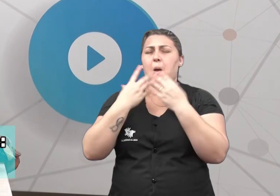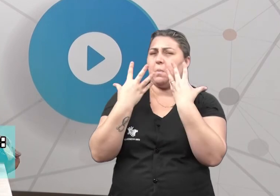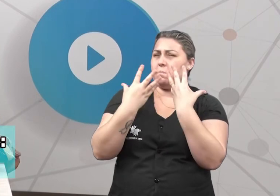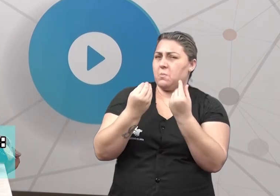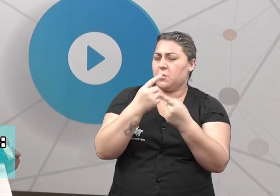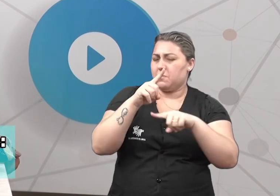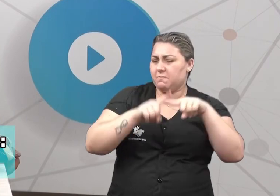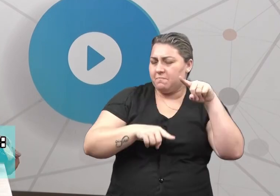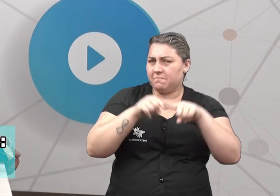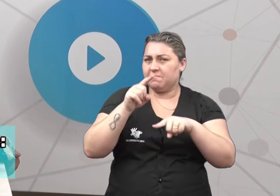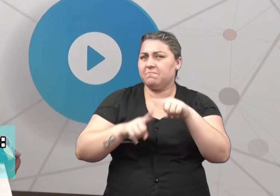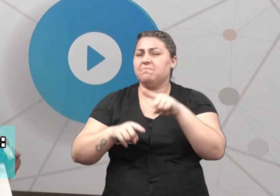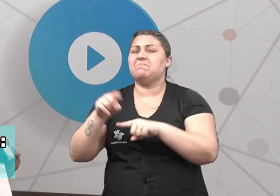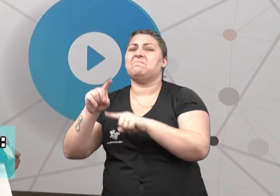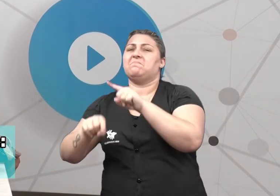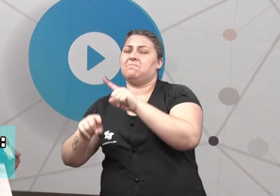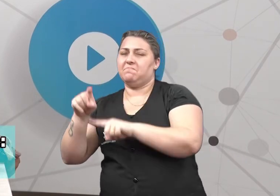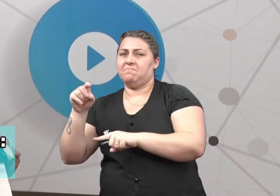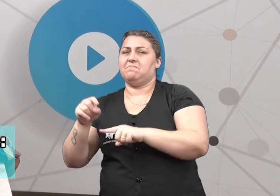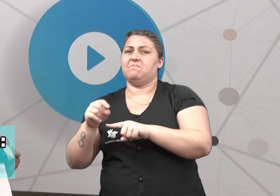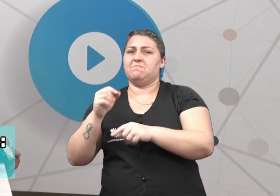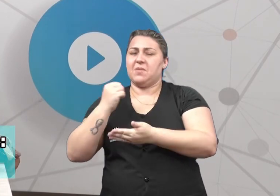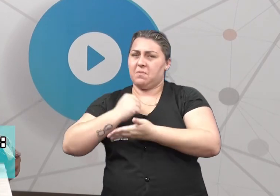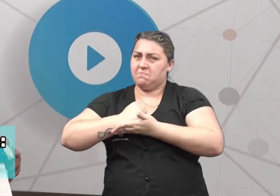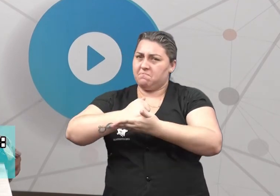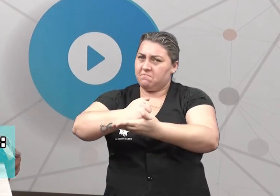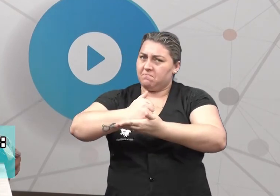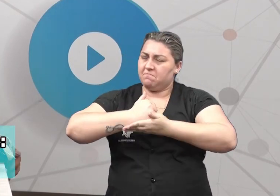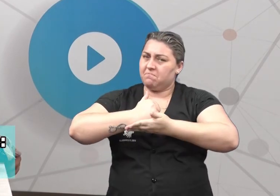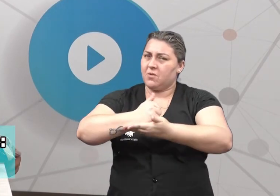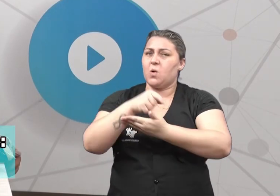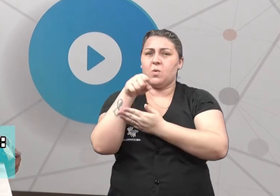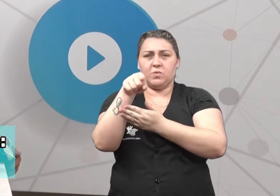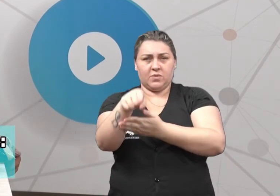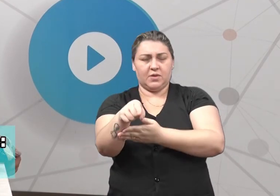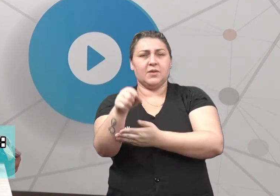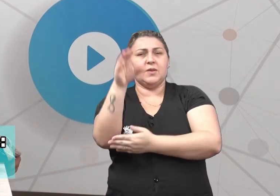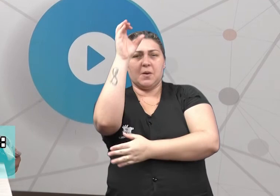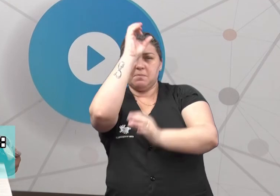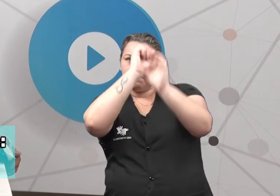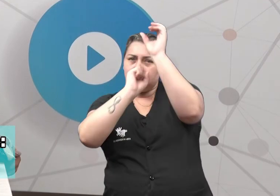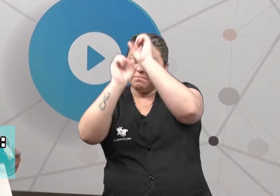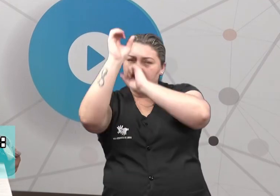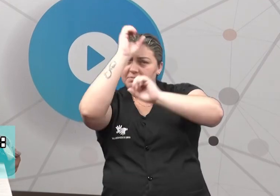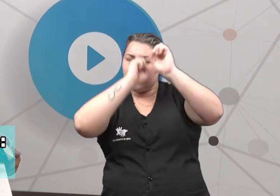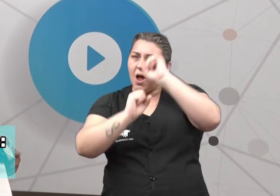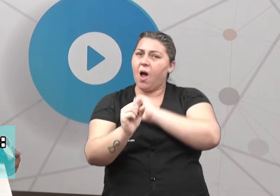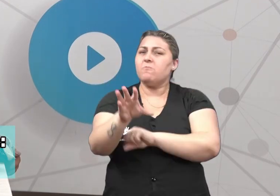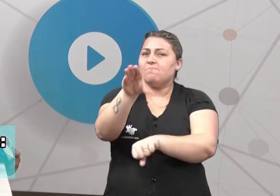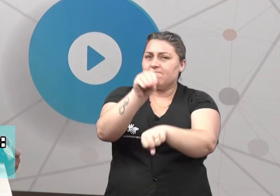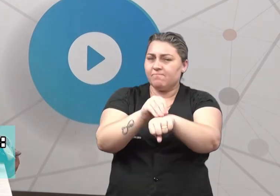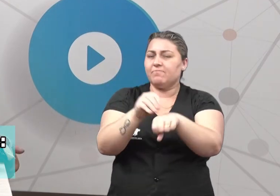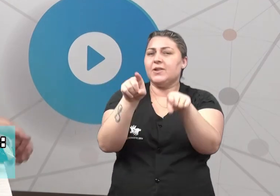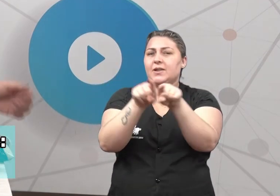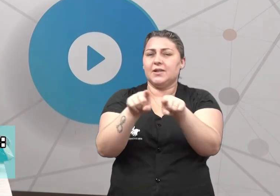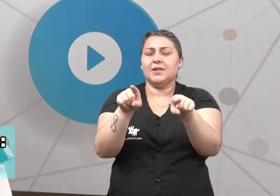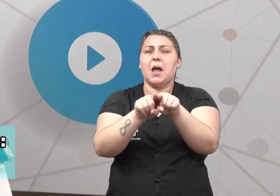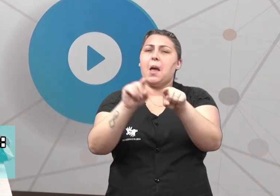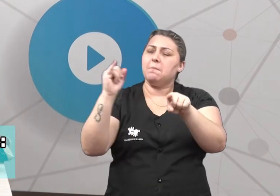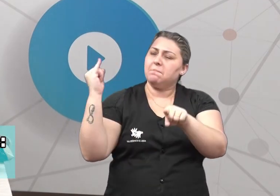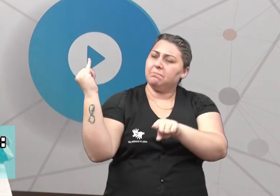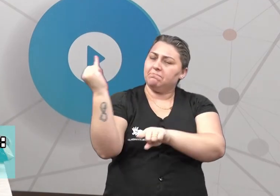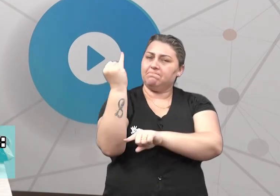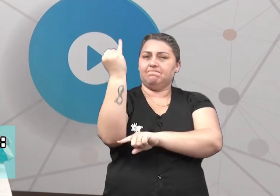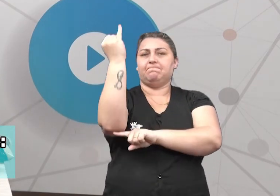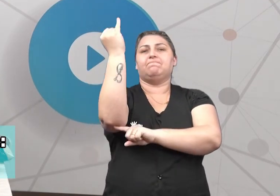muitos materiais, né? Para apoiar, para dar apoio ao seu aprendizado, ao seu conhecimento. Então, é